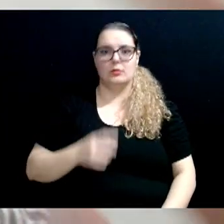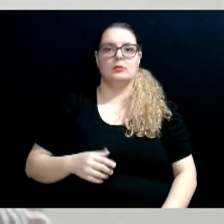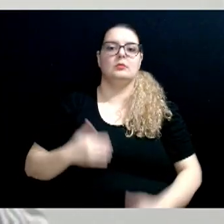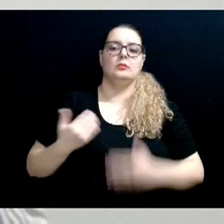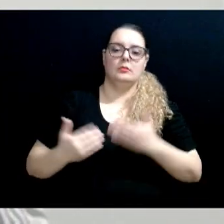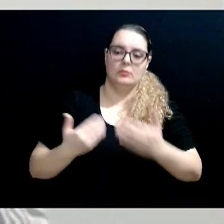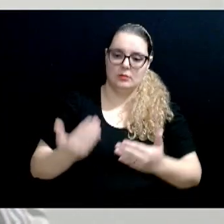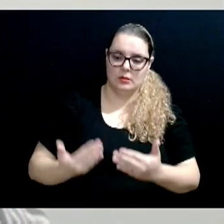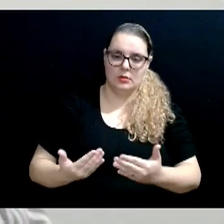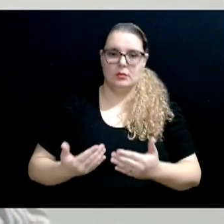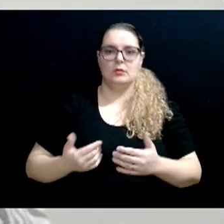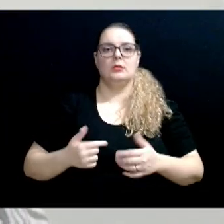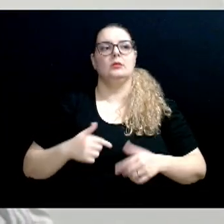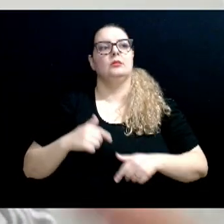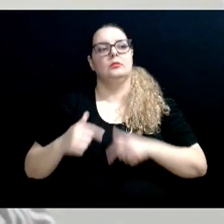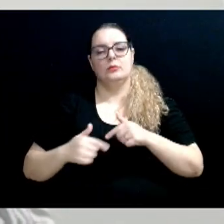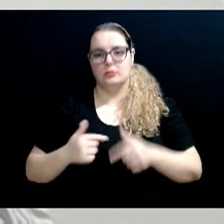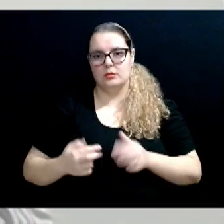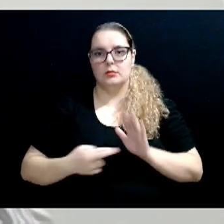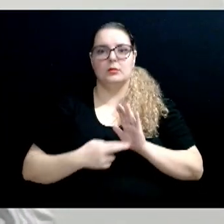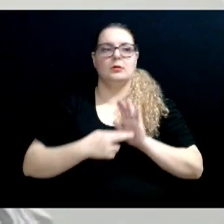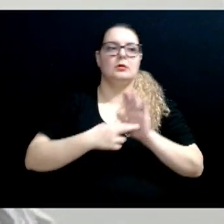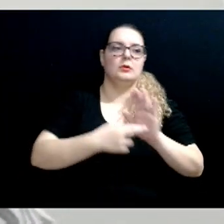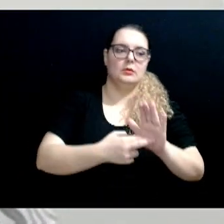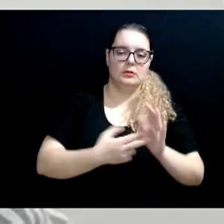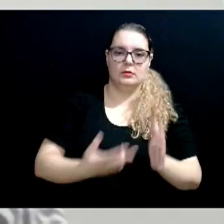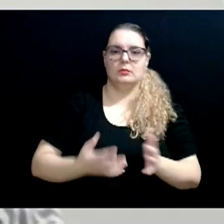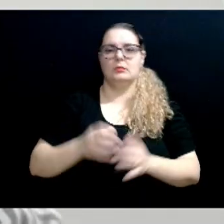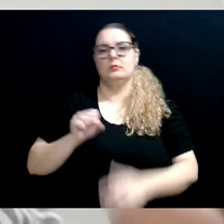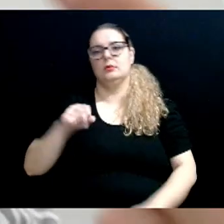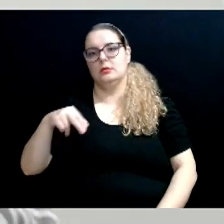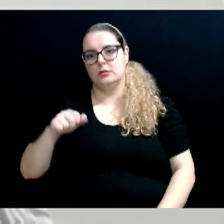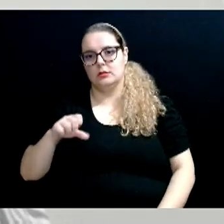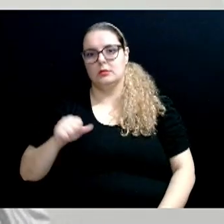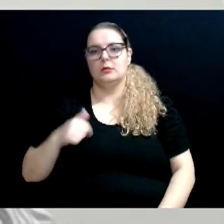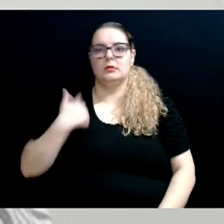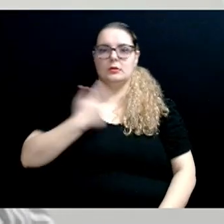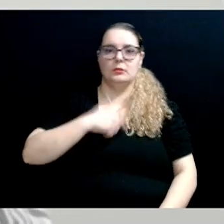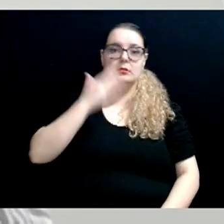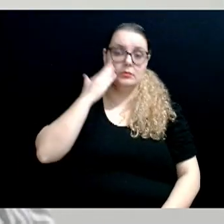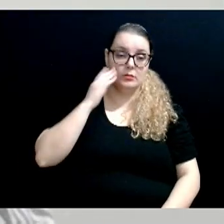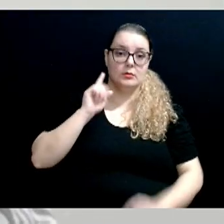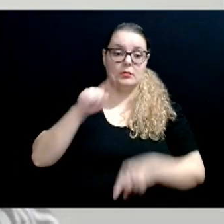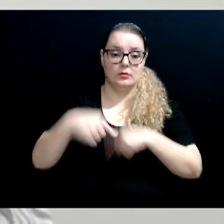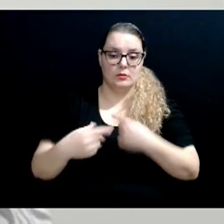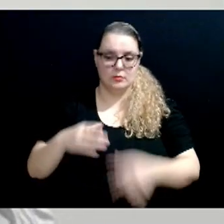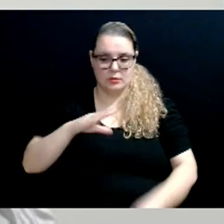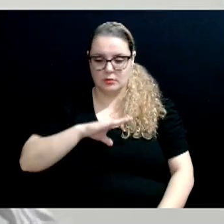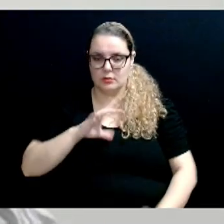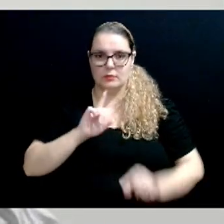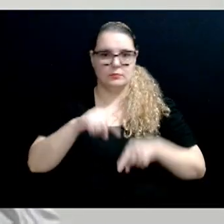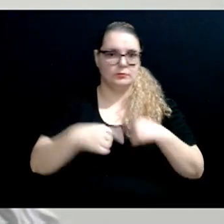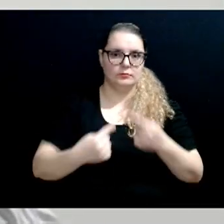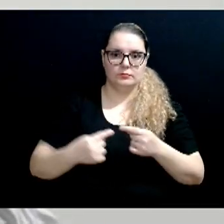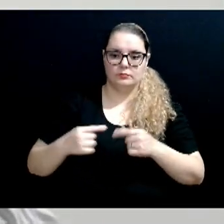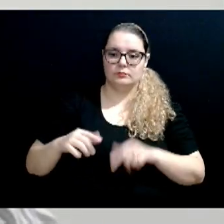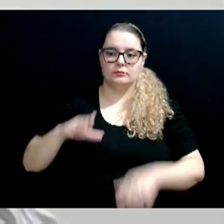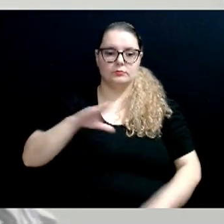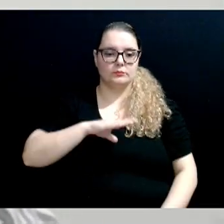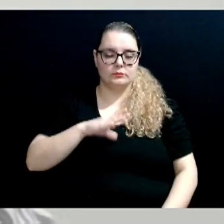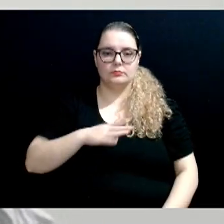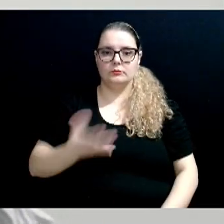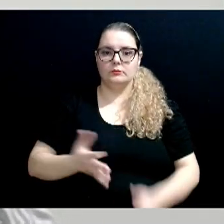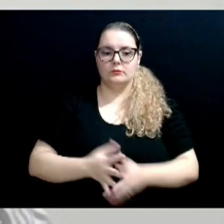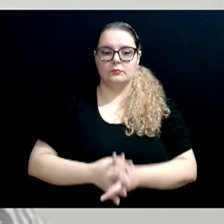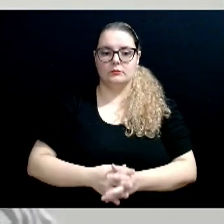apresentar e representar, a gente entende até que outras cidades, outros municípios não têm a